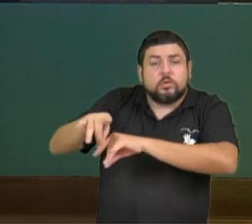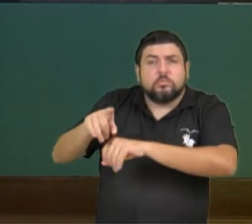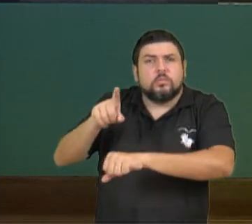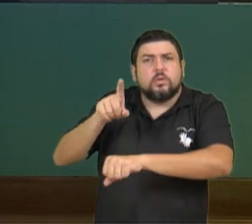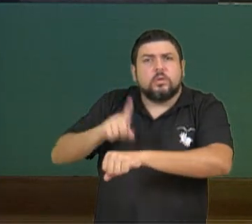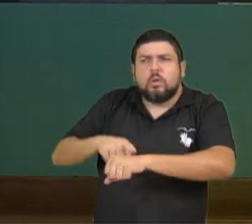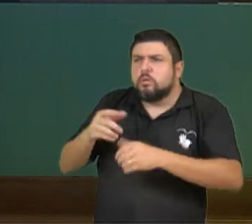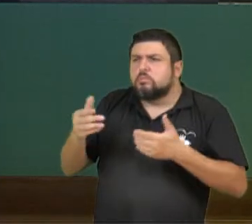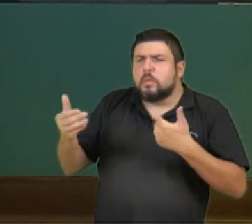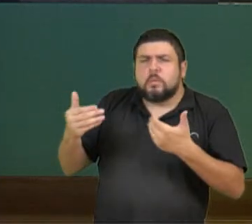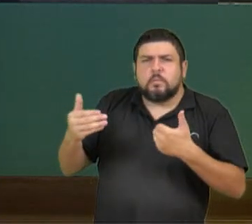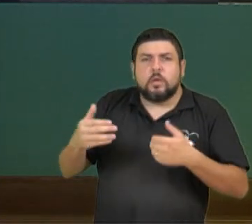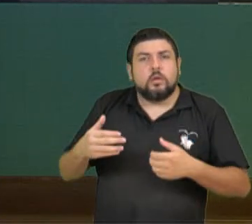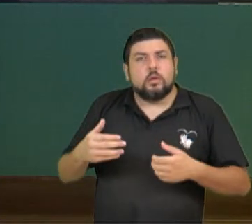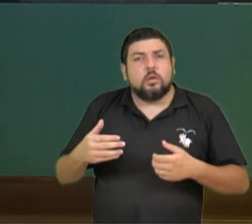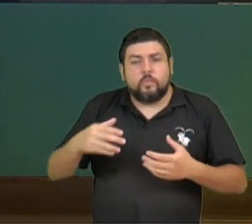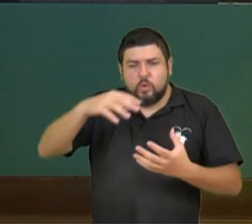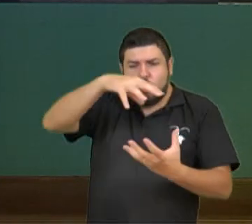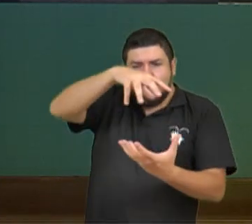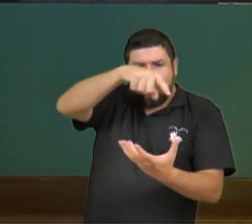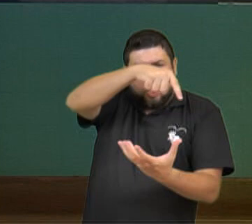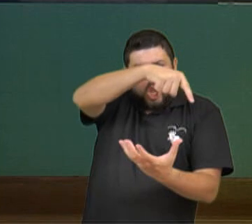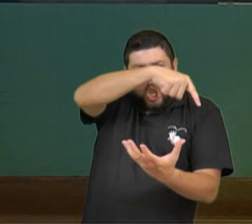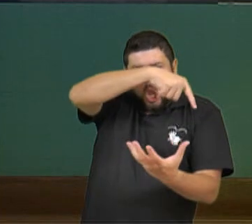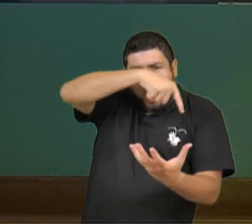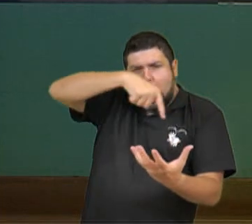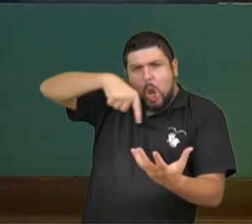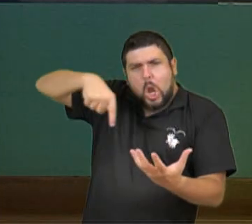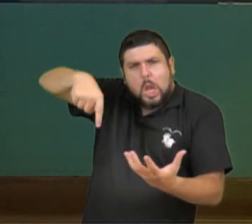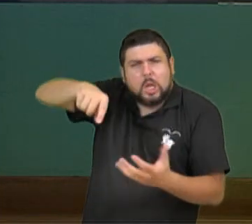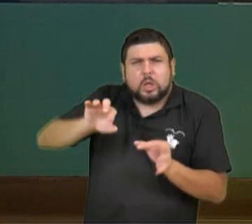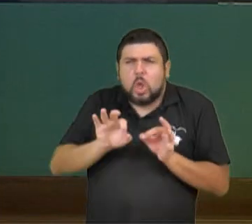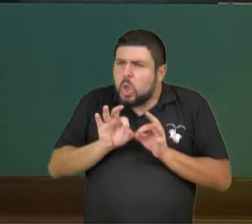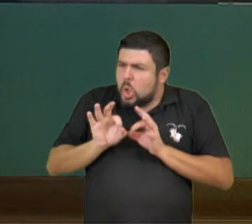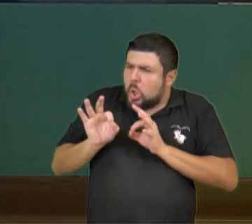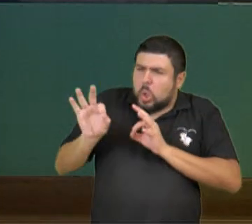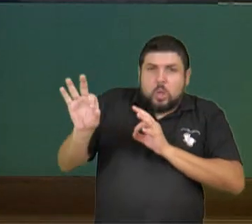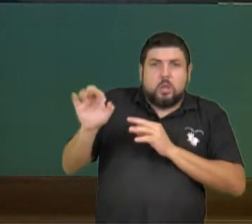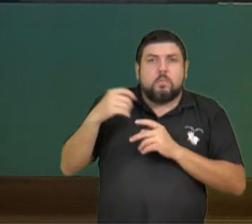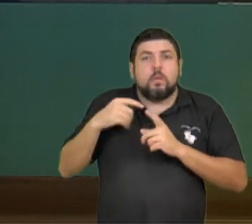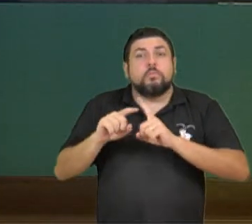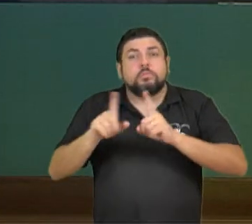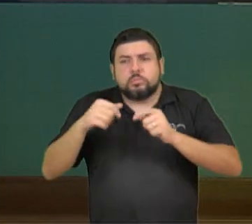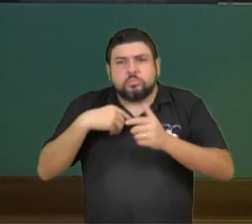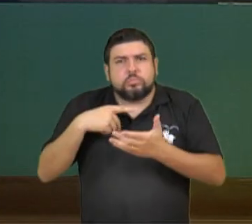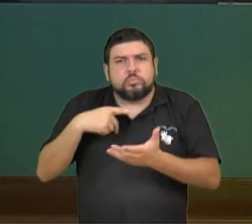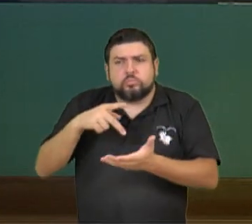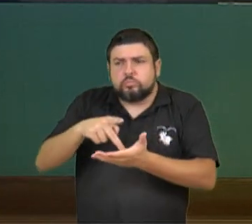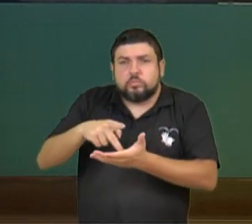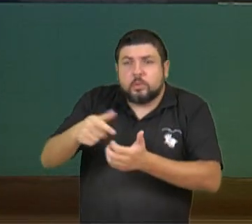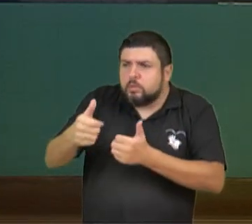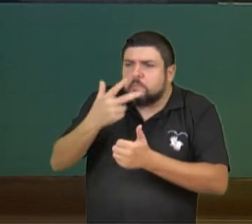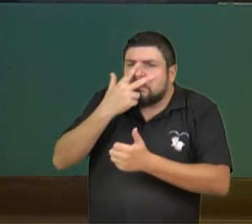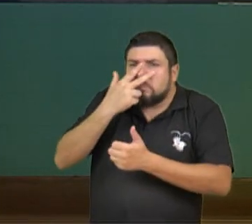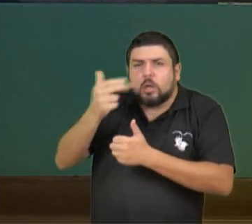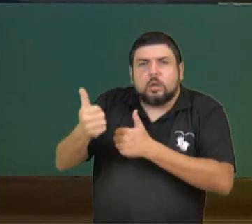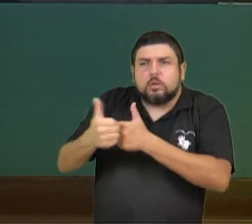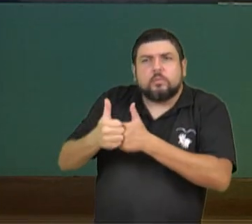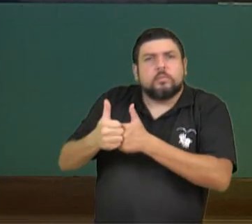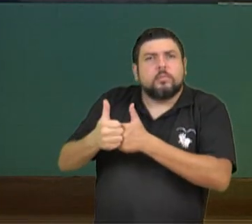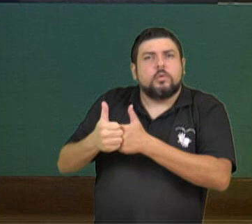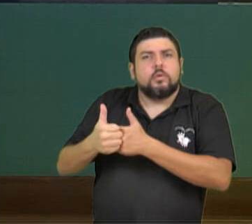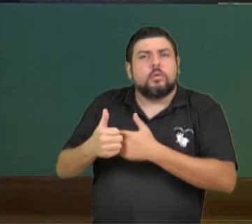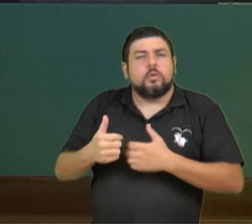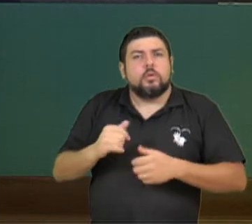esta pessoa estando talvez a 13 ou a 12 ou a 11 mil quilômetros de distância. Isso é uma